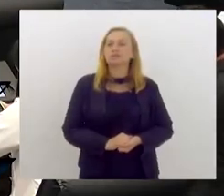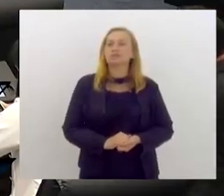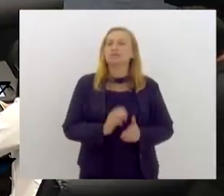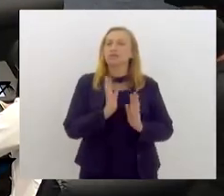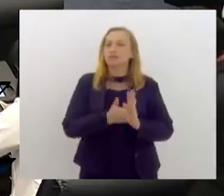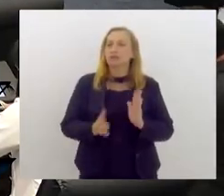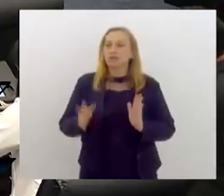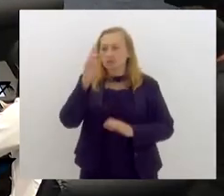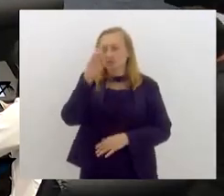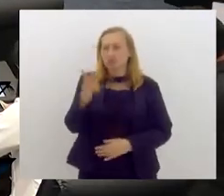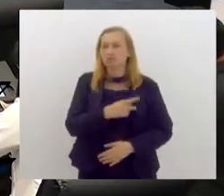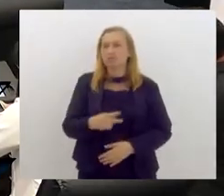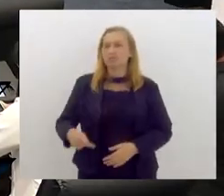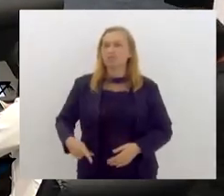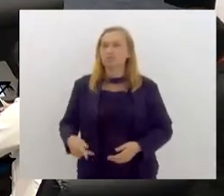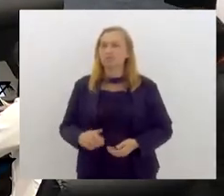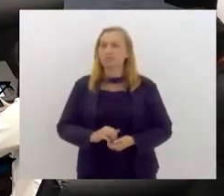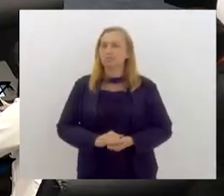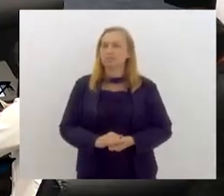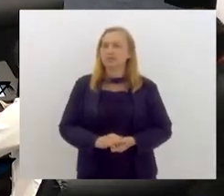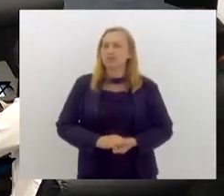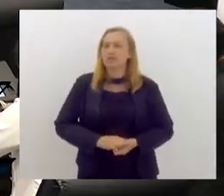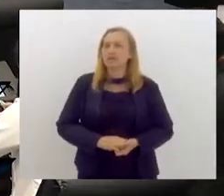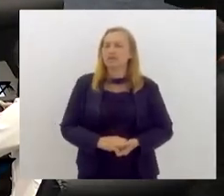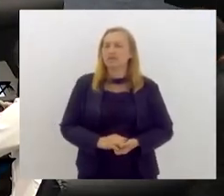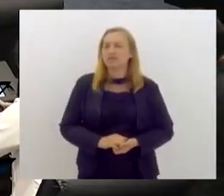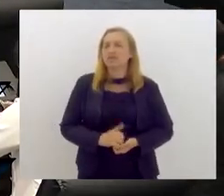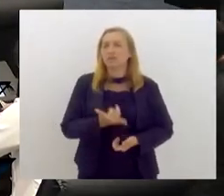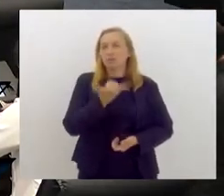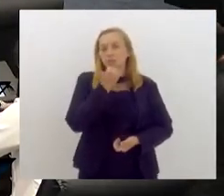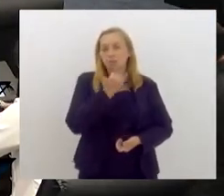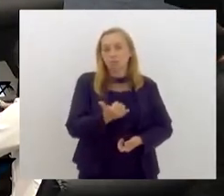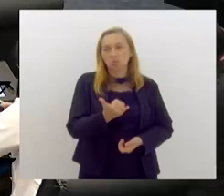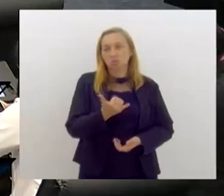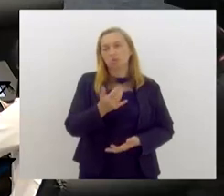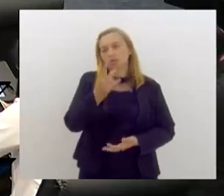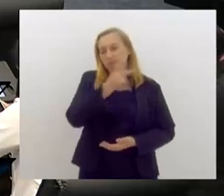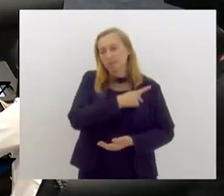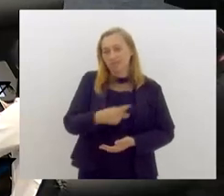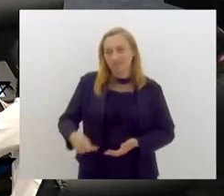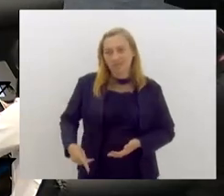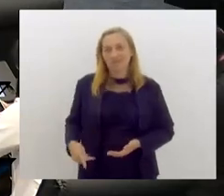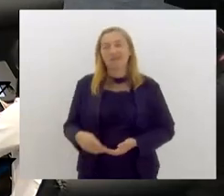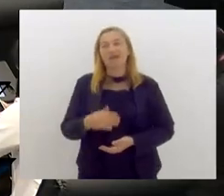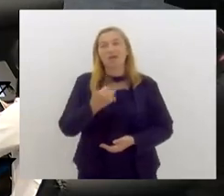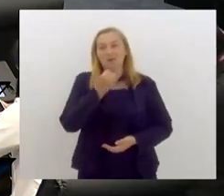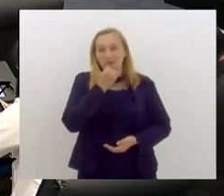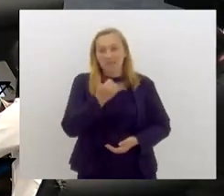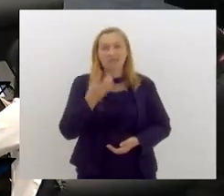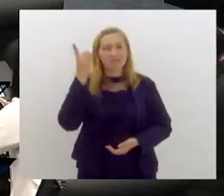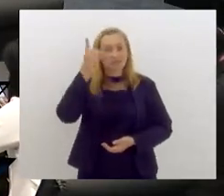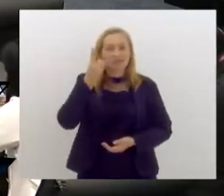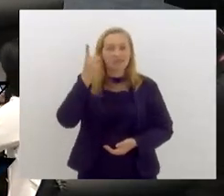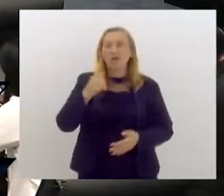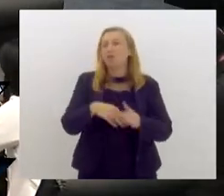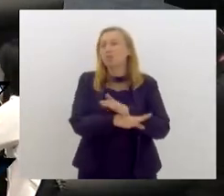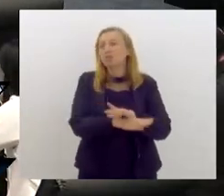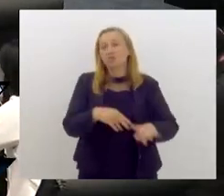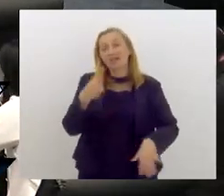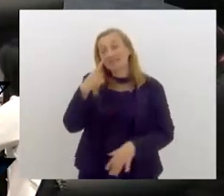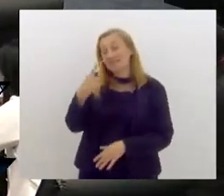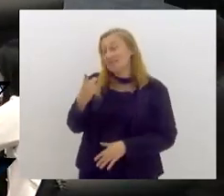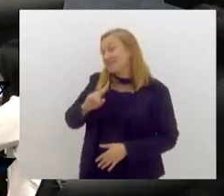Questão de ordem, presidenta. Oi, presidente, Dani. Perdão. Tudo perdão, bem, deputado, perdão, é porque é excelentíssima bem,